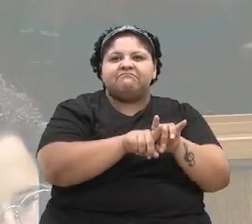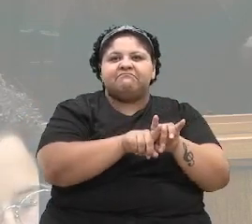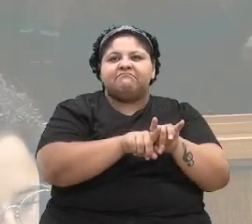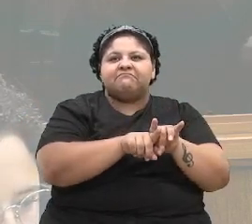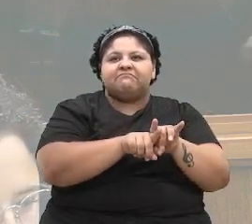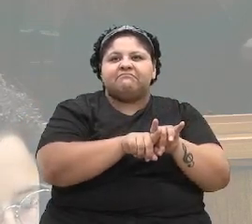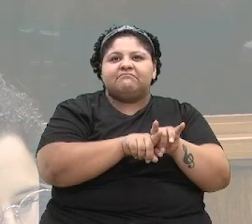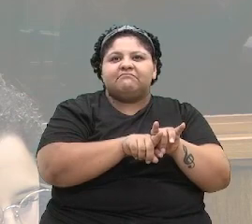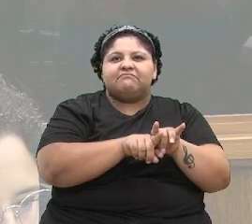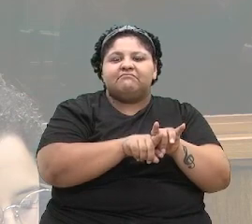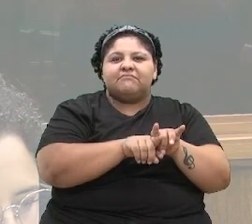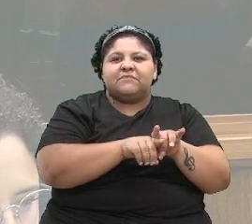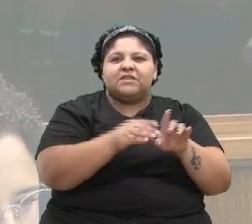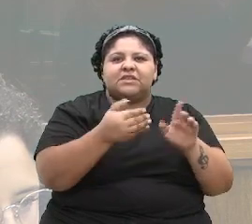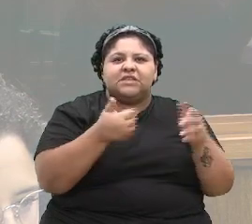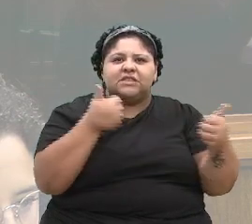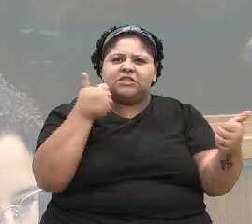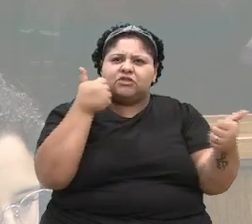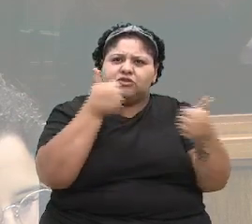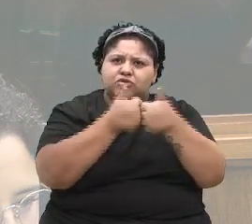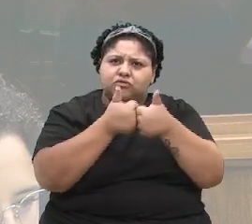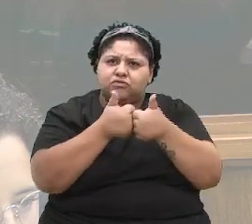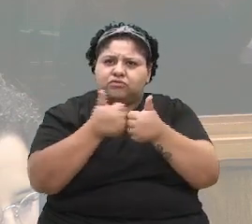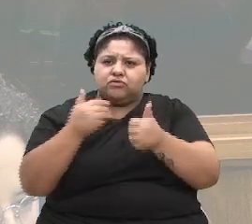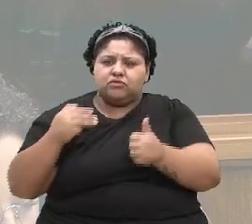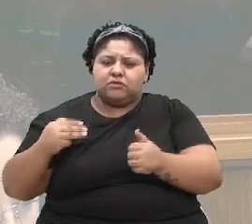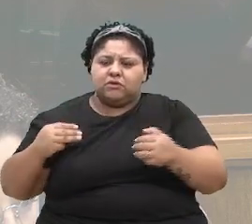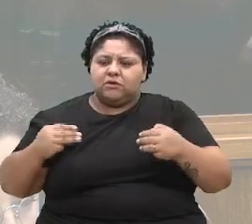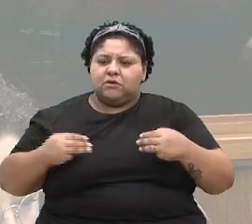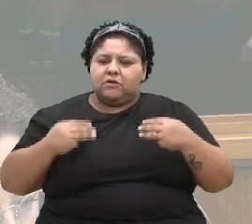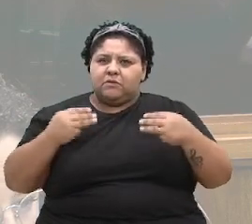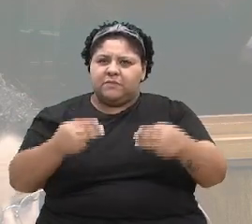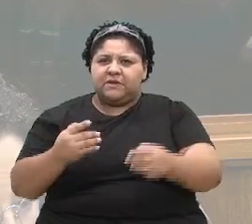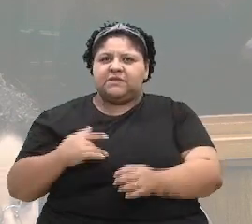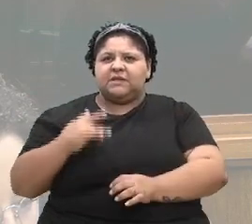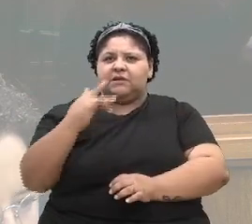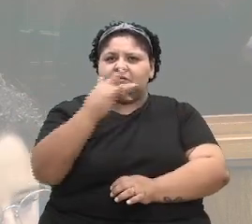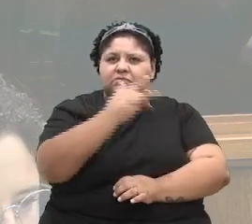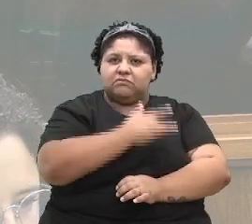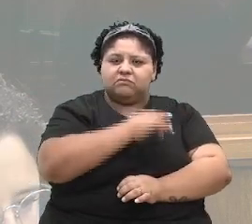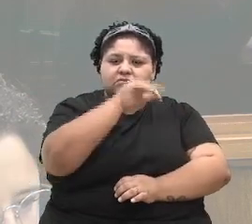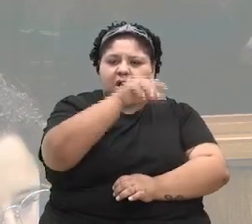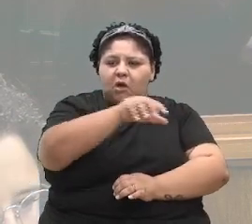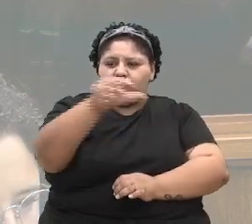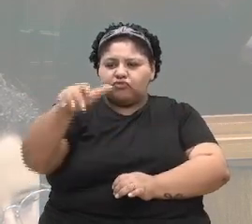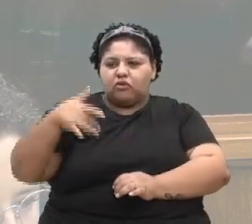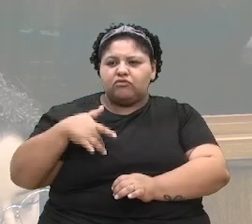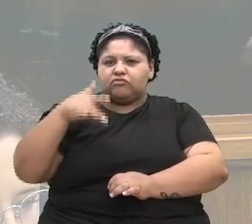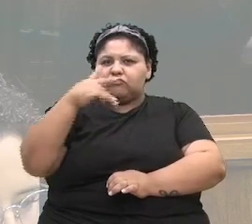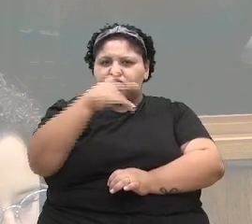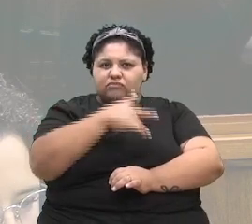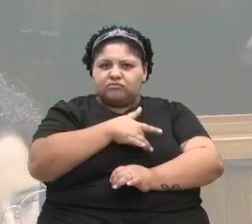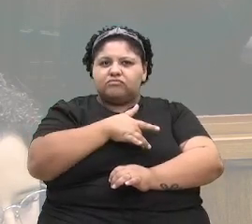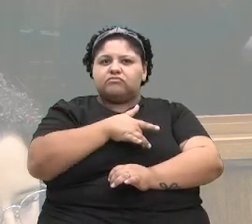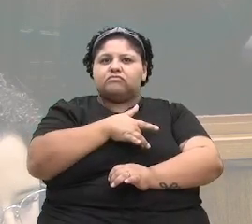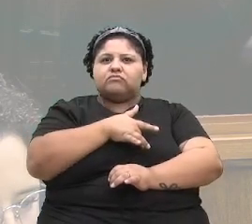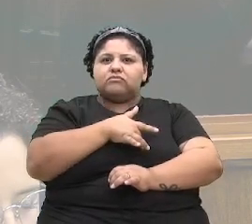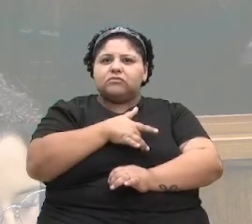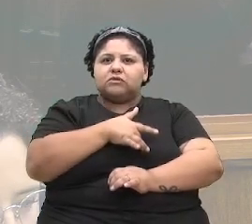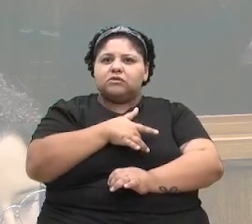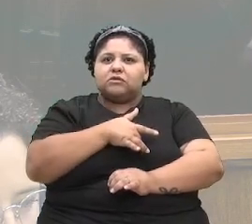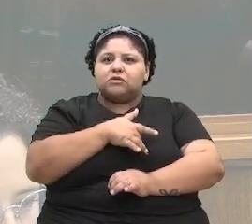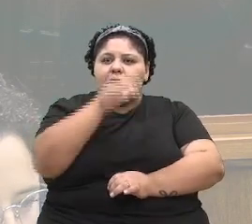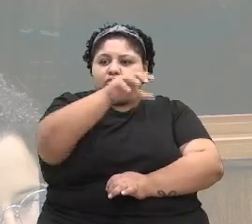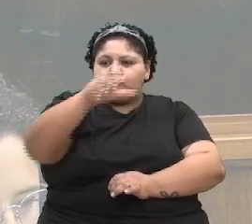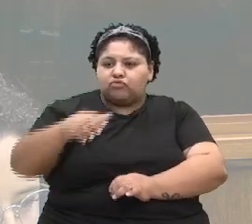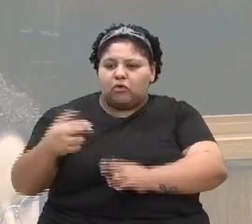ao Ministério da Saúde, ao Conselho Nacional de Saúde, aos órgãos competentes para que ouçam,